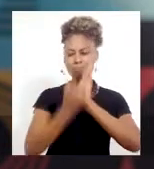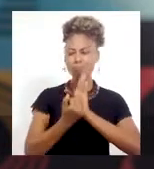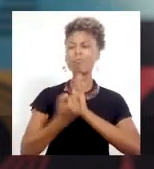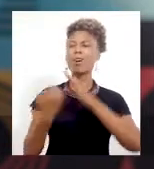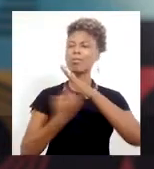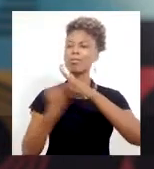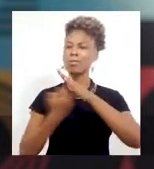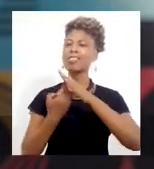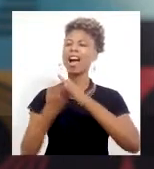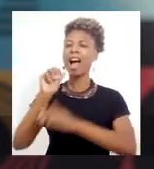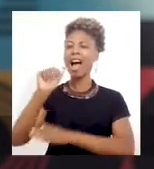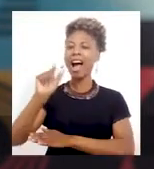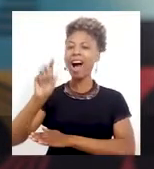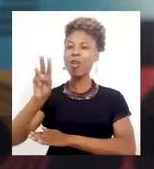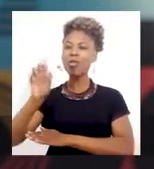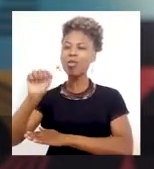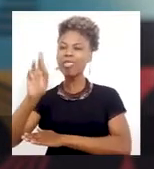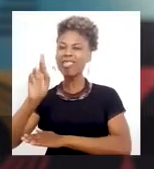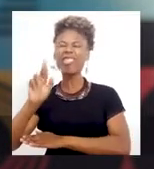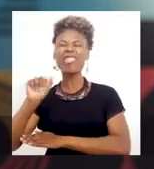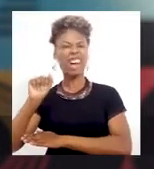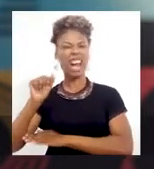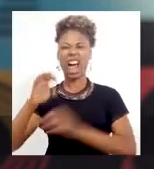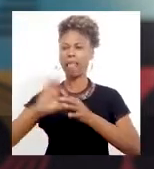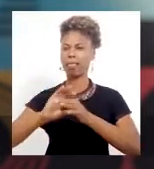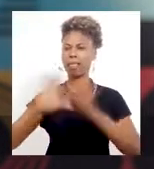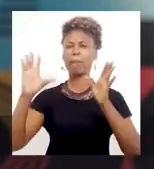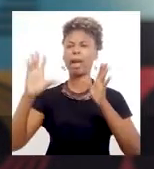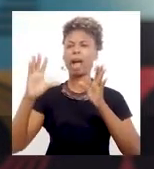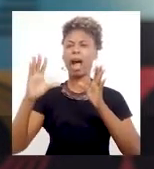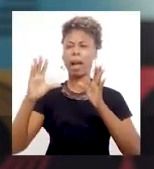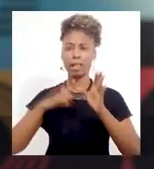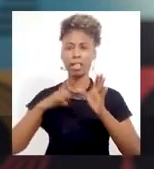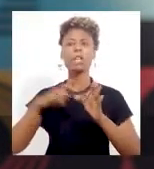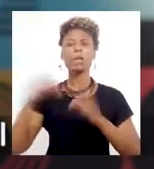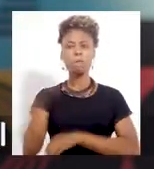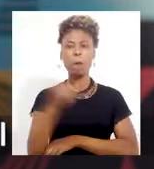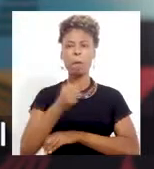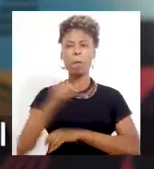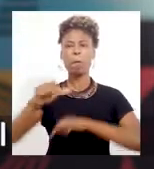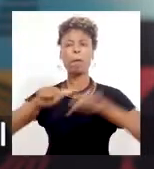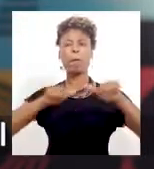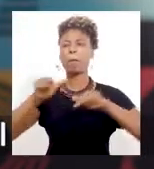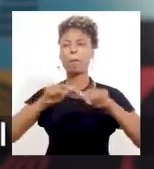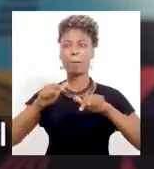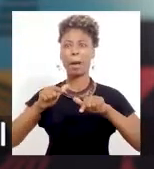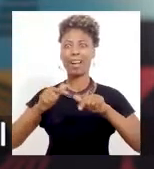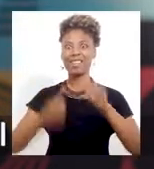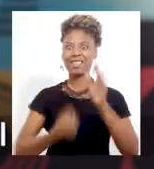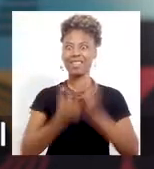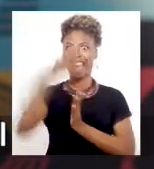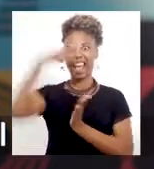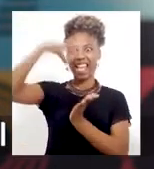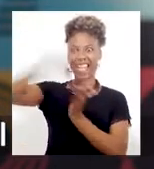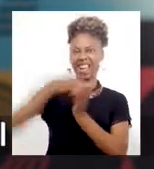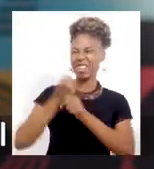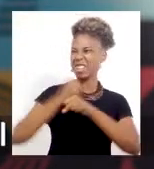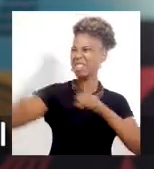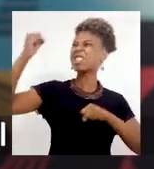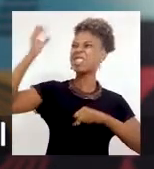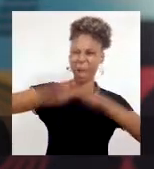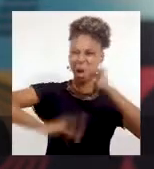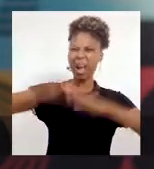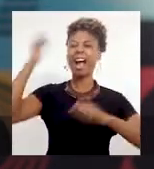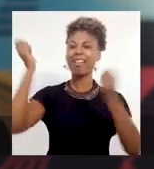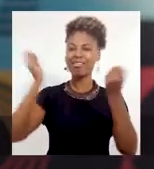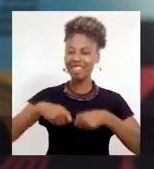das empresas, além de acelerar alvarás para gerar mais empregos. Também vou criar o maior centro de capacitação